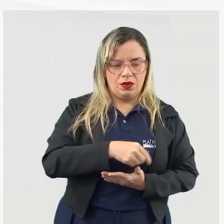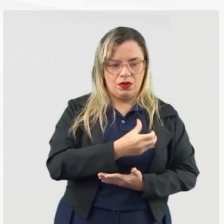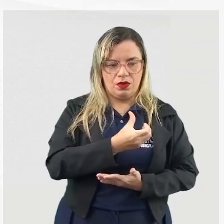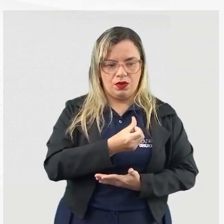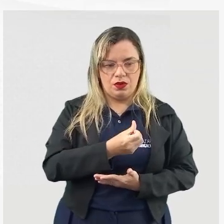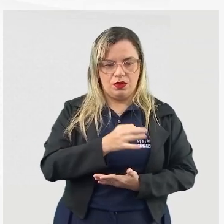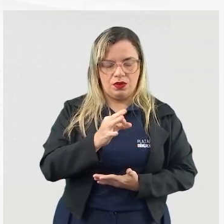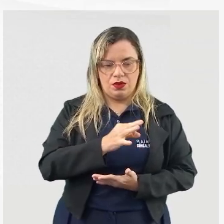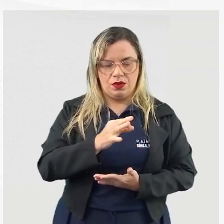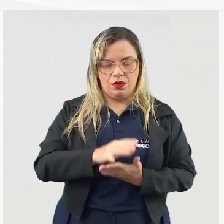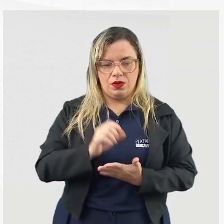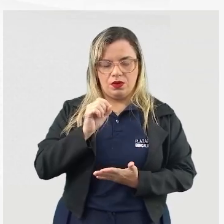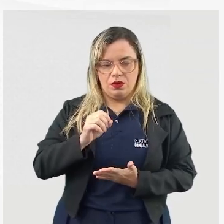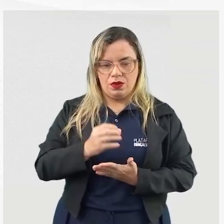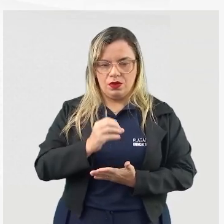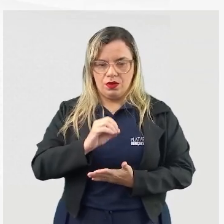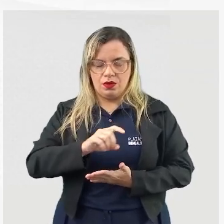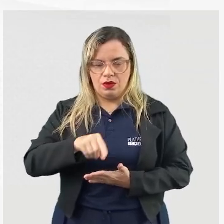0,6%,